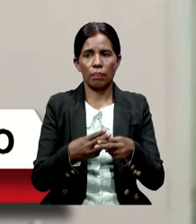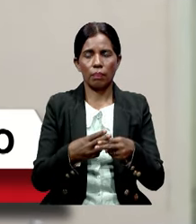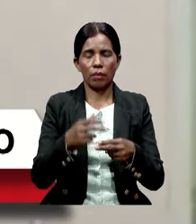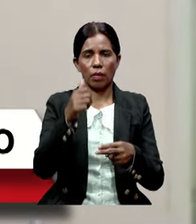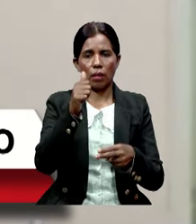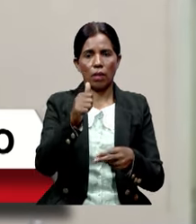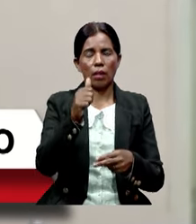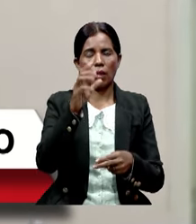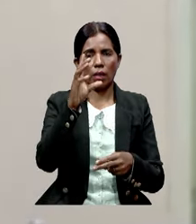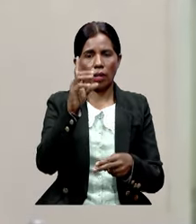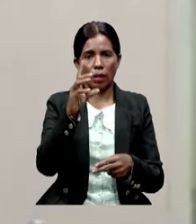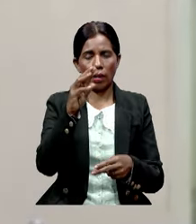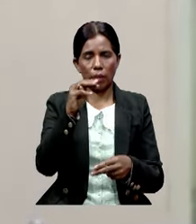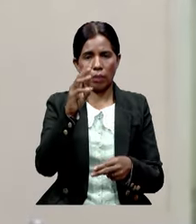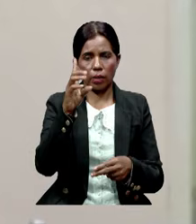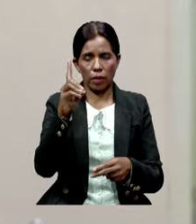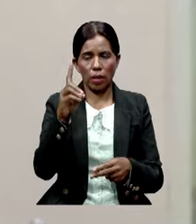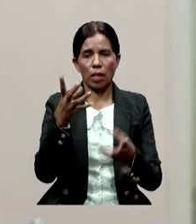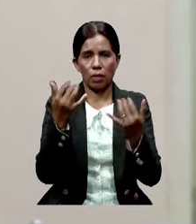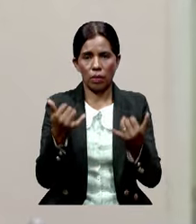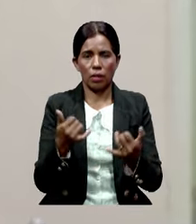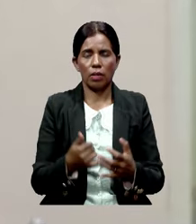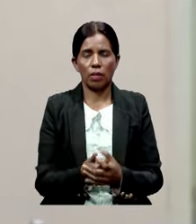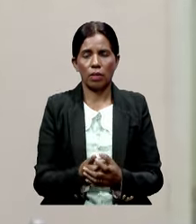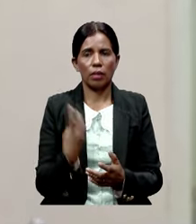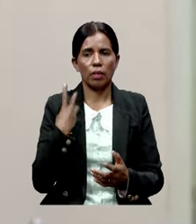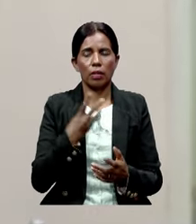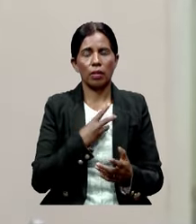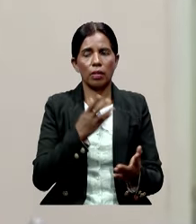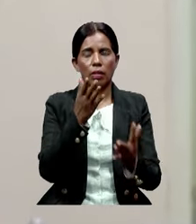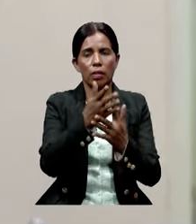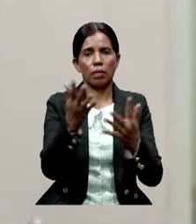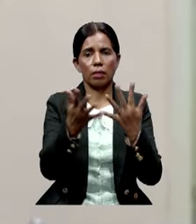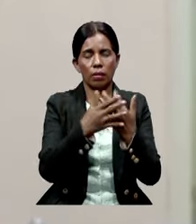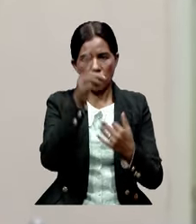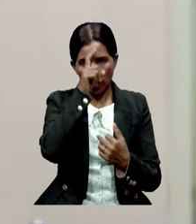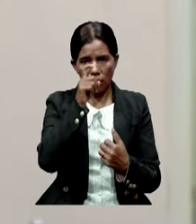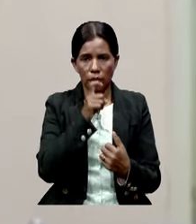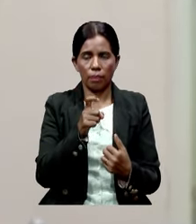AMD NW agora ita asigo ida di